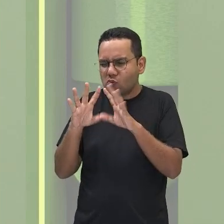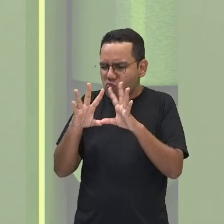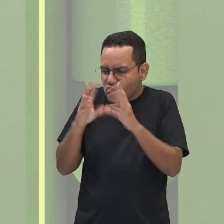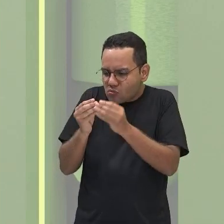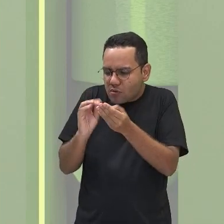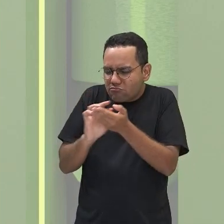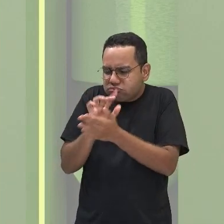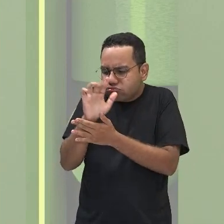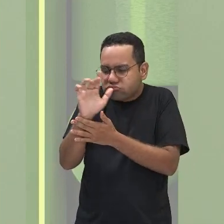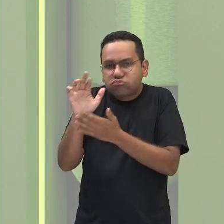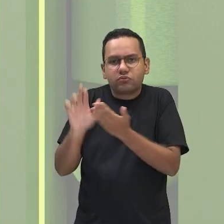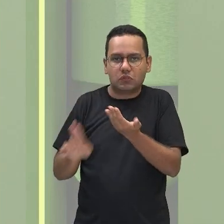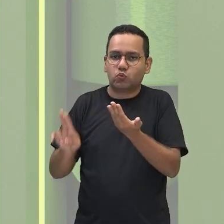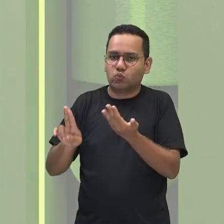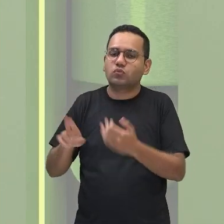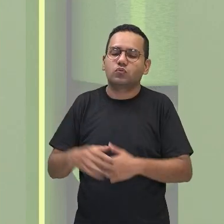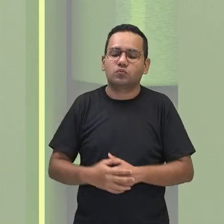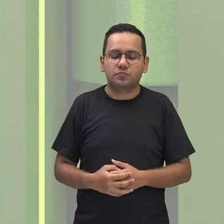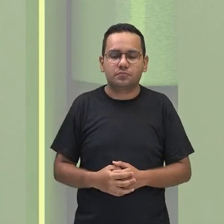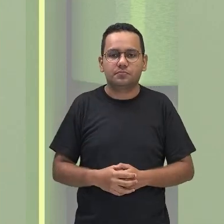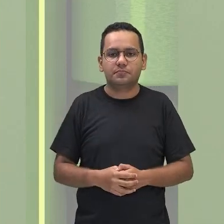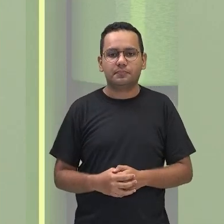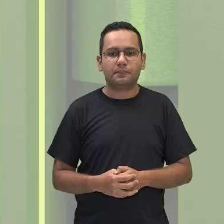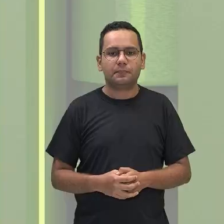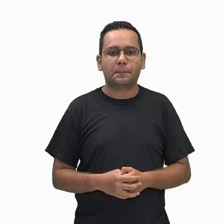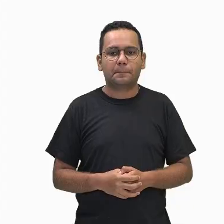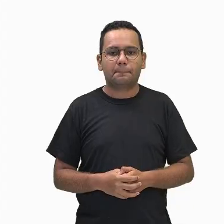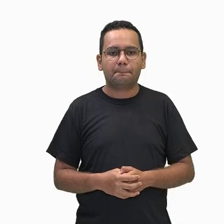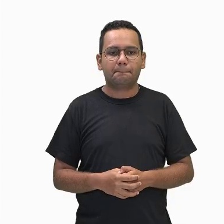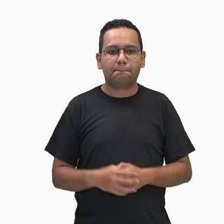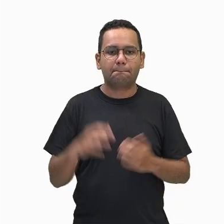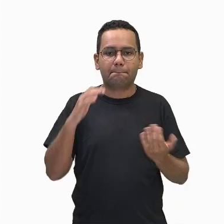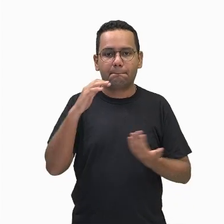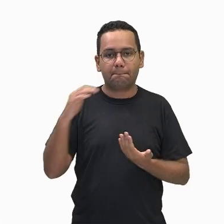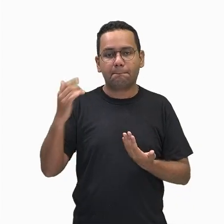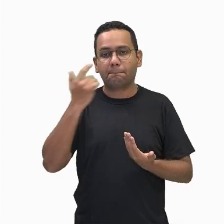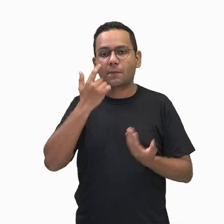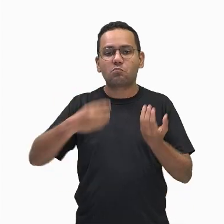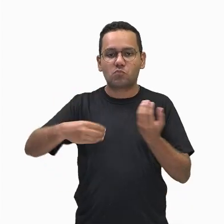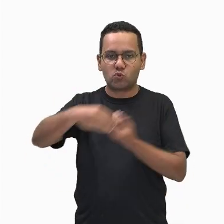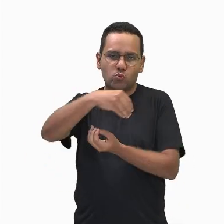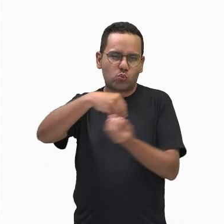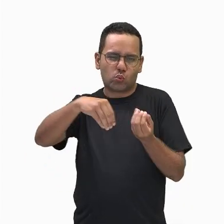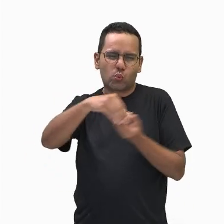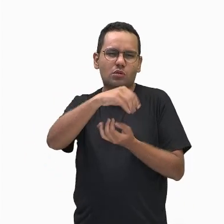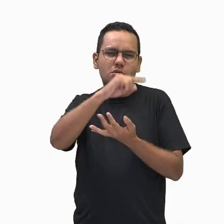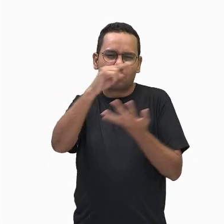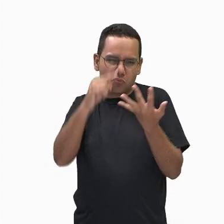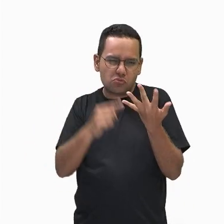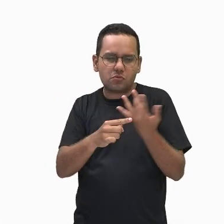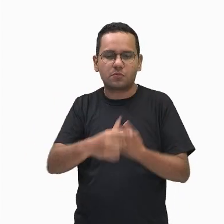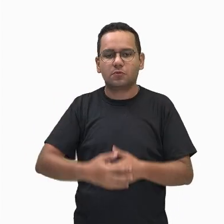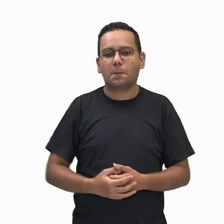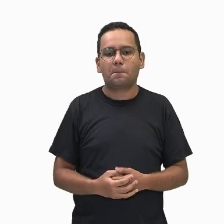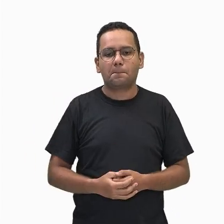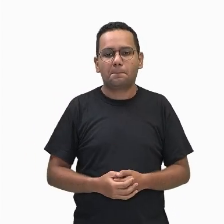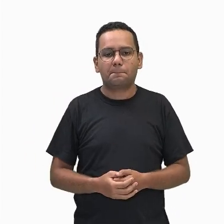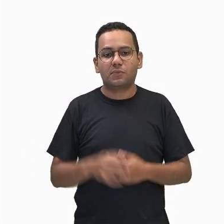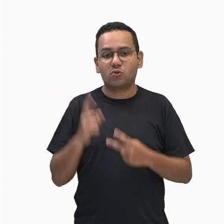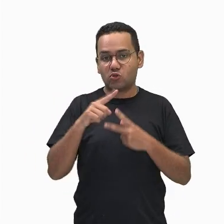agora conhecer, né, mais sobre matéria, falar sobre tipos de misturas, certo? Vamos entender o que são